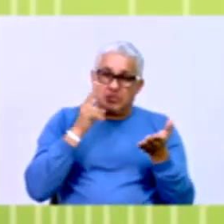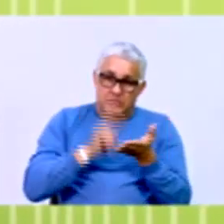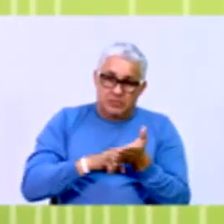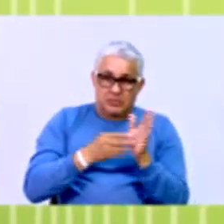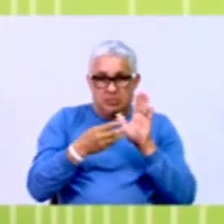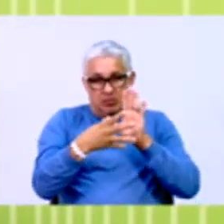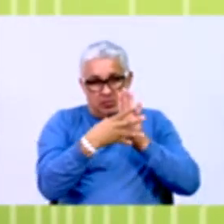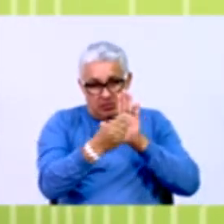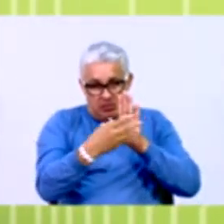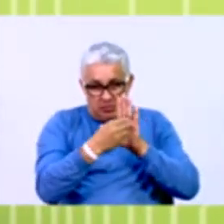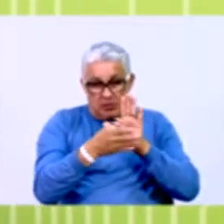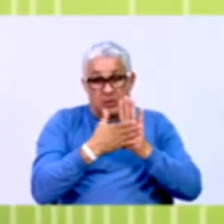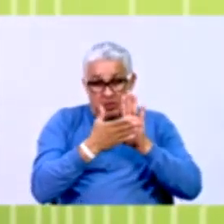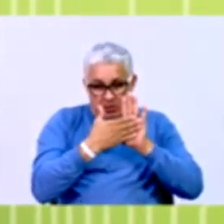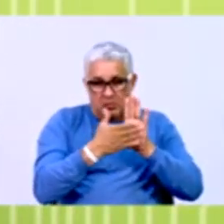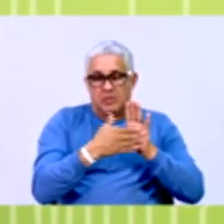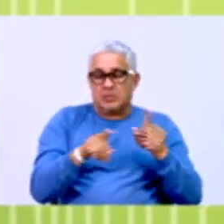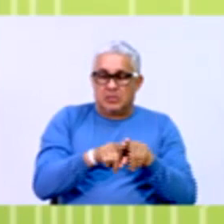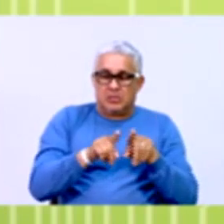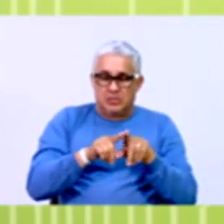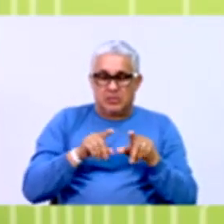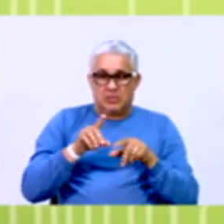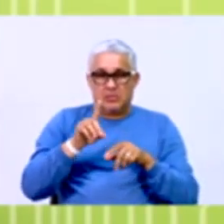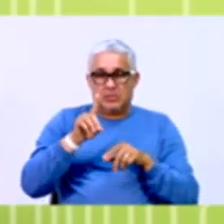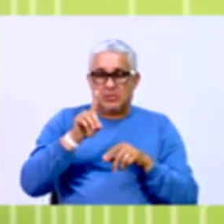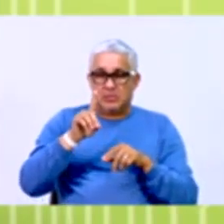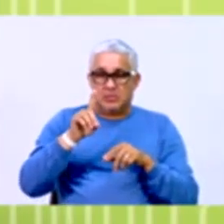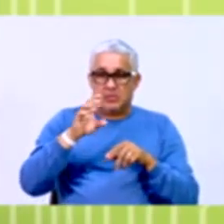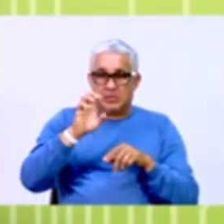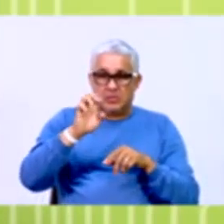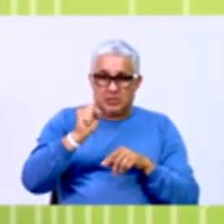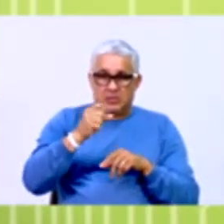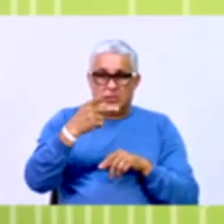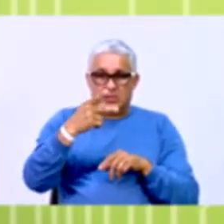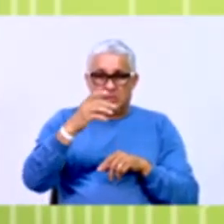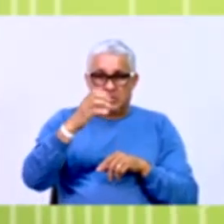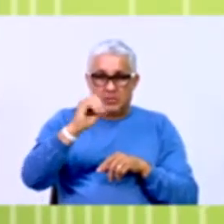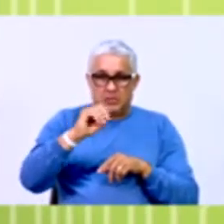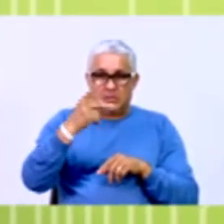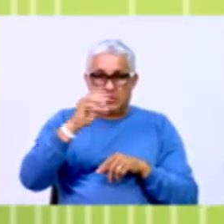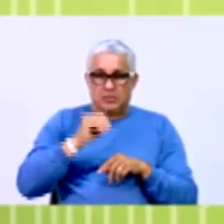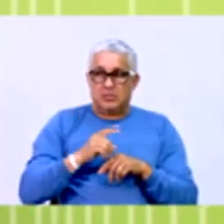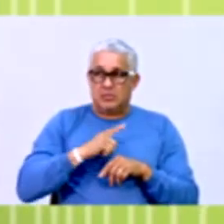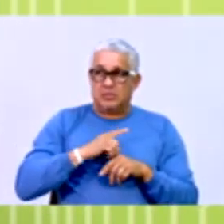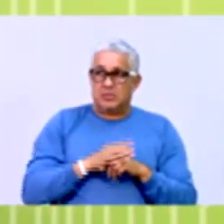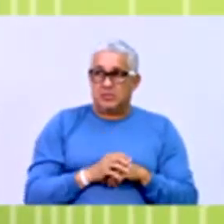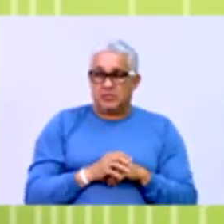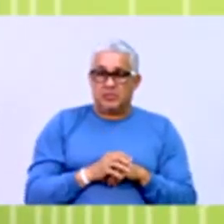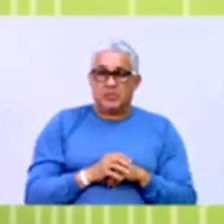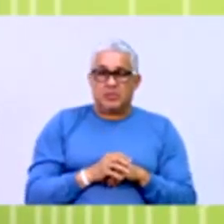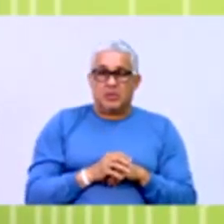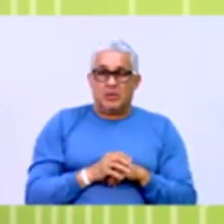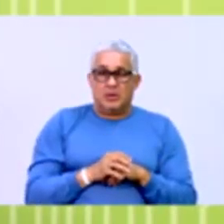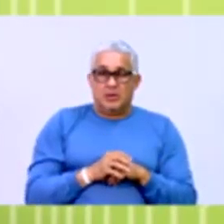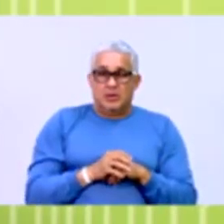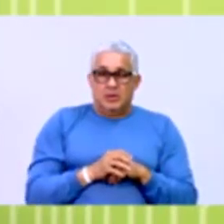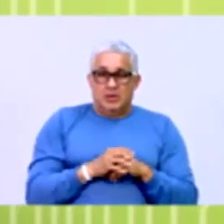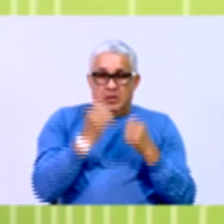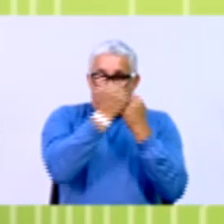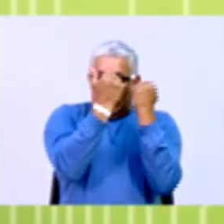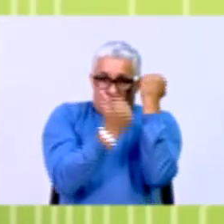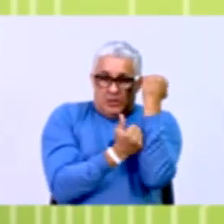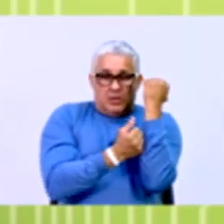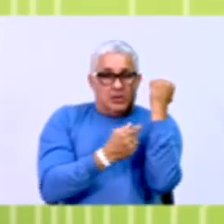onde se define o escopo, exatamente, e onde vai ser aderido o escopo, quer dizer, a alta gestão ela vai verificar